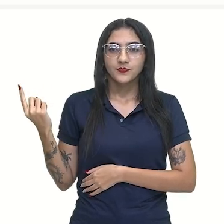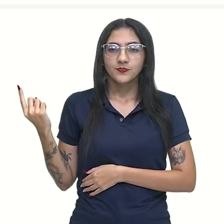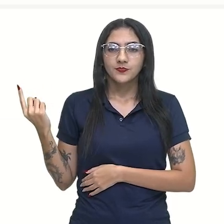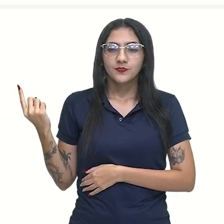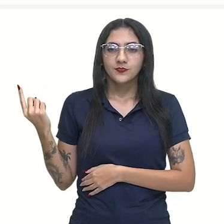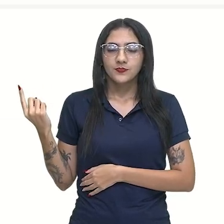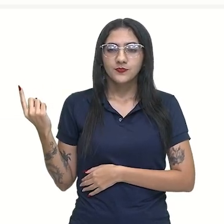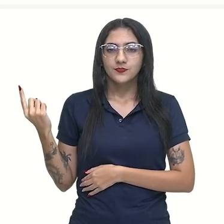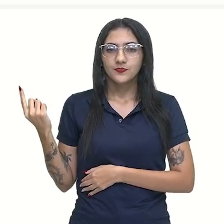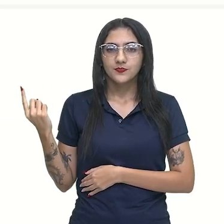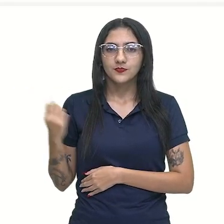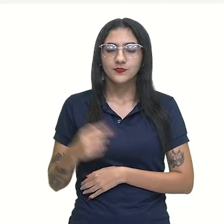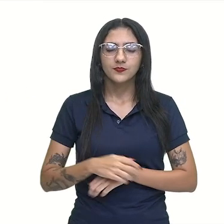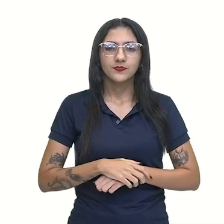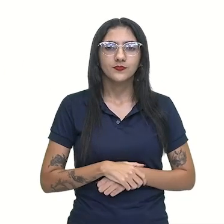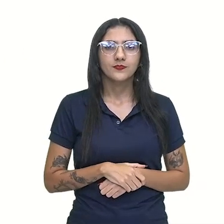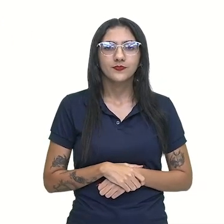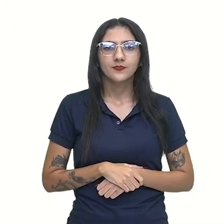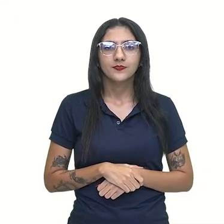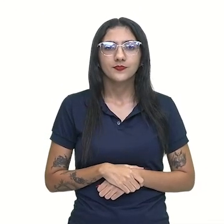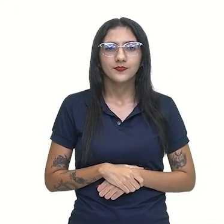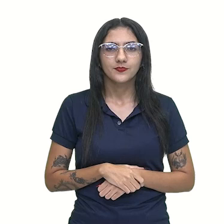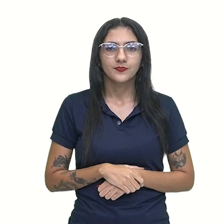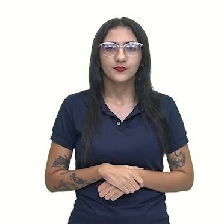Vamos fechar aqui.